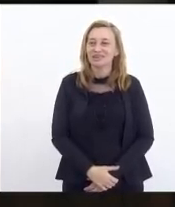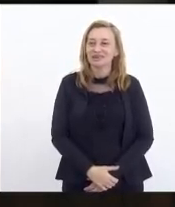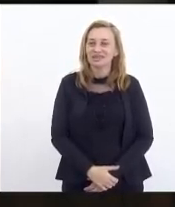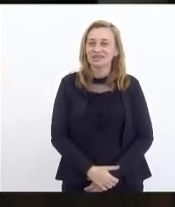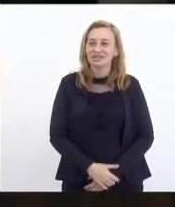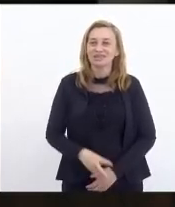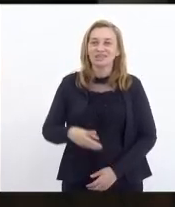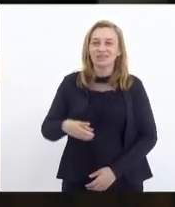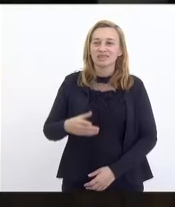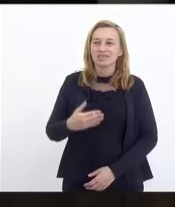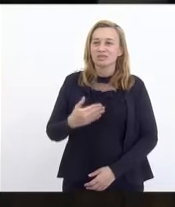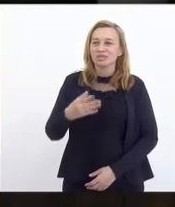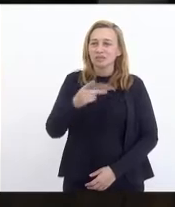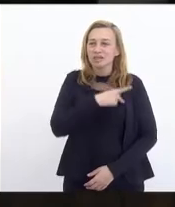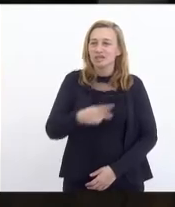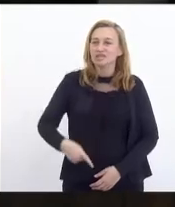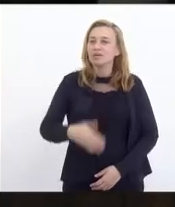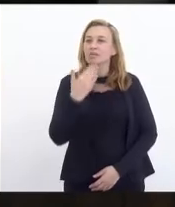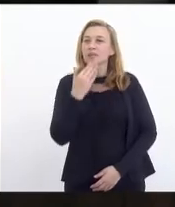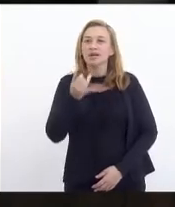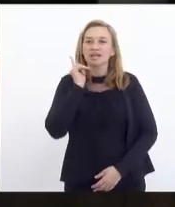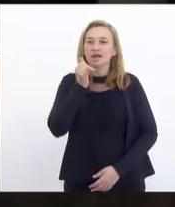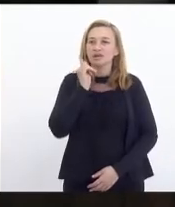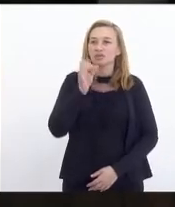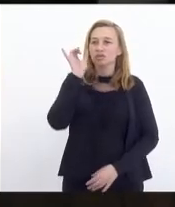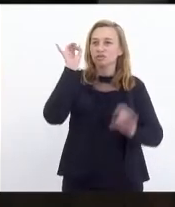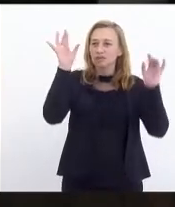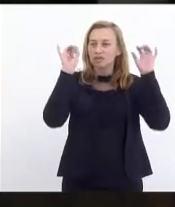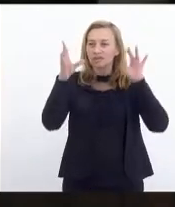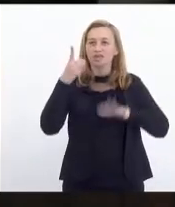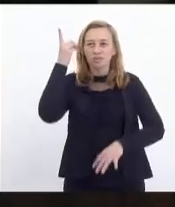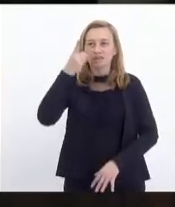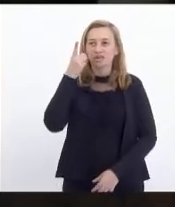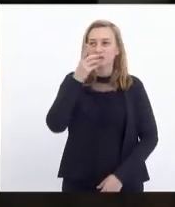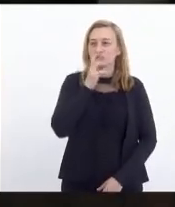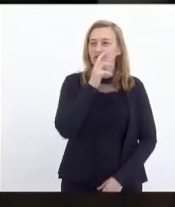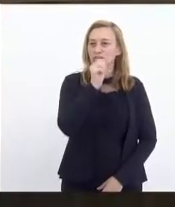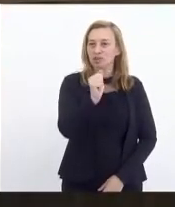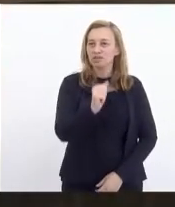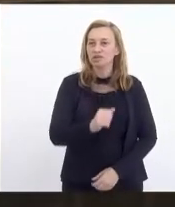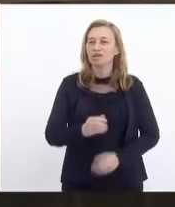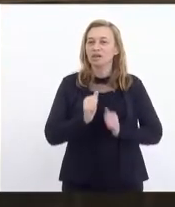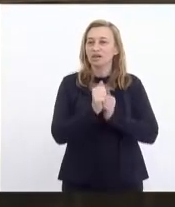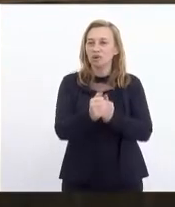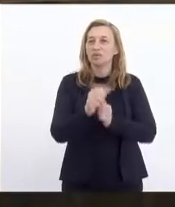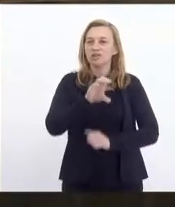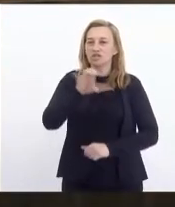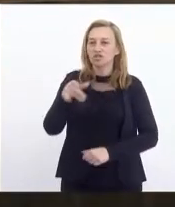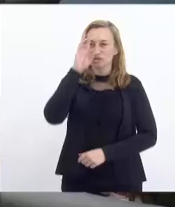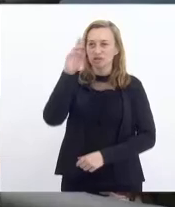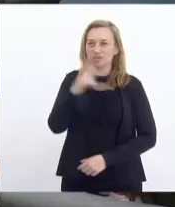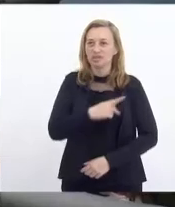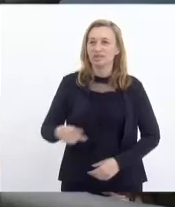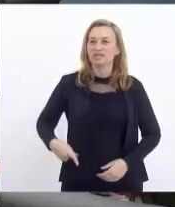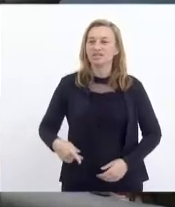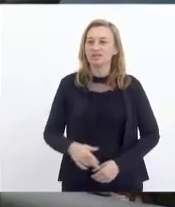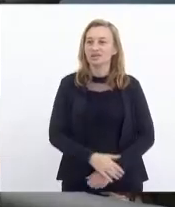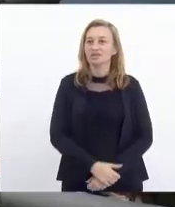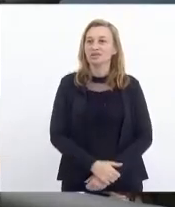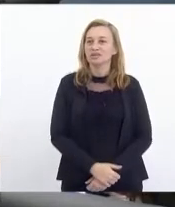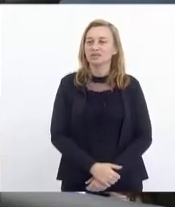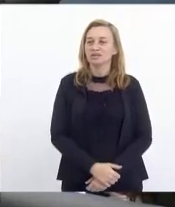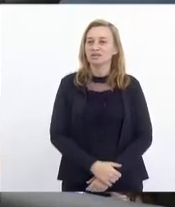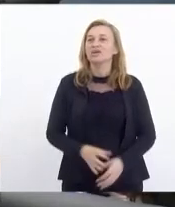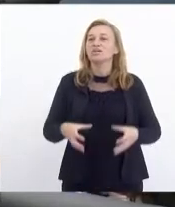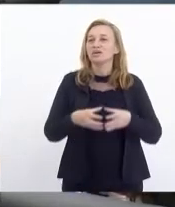A presidência designa relator especial, deputado Rodrigo Amorim. Acompanho o parecer da CCJ, senhor presidente. Pela